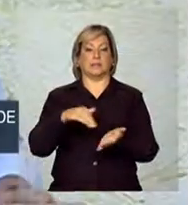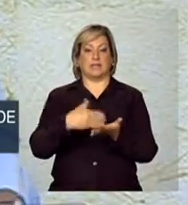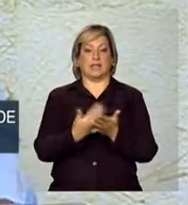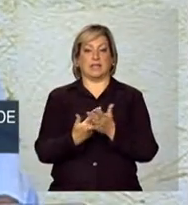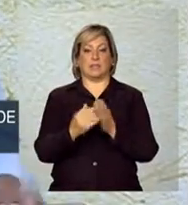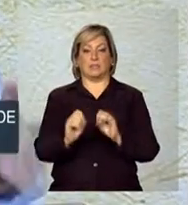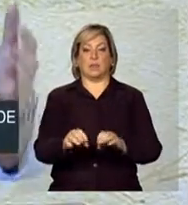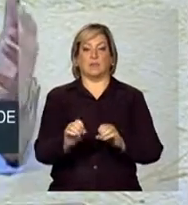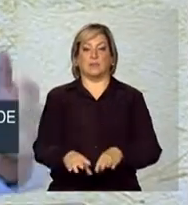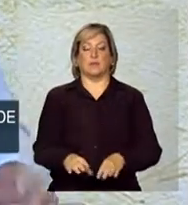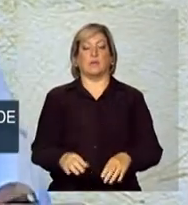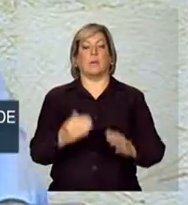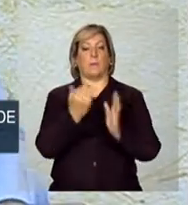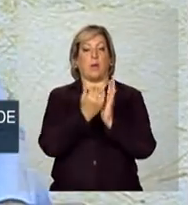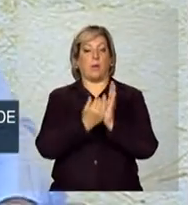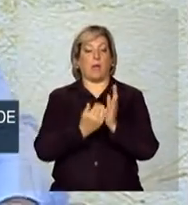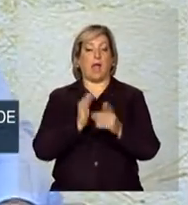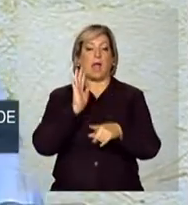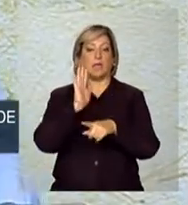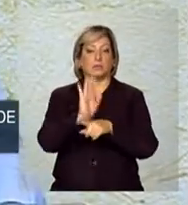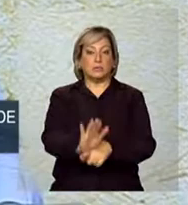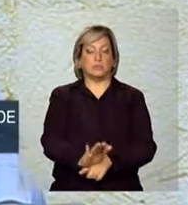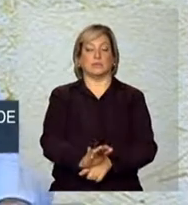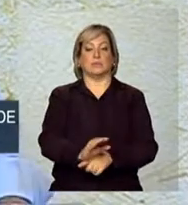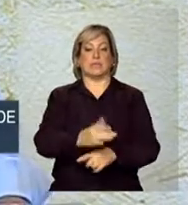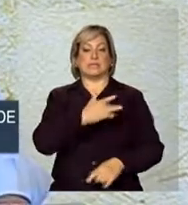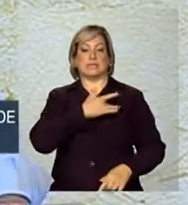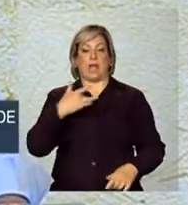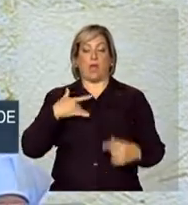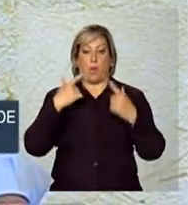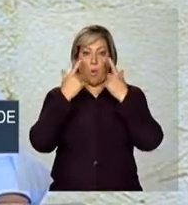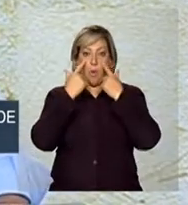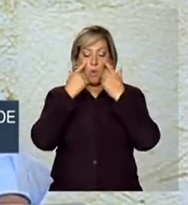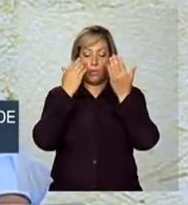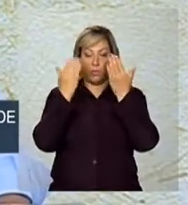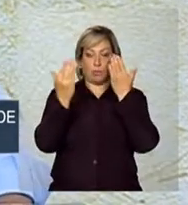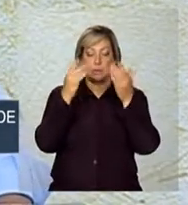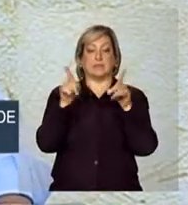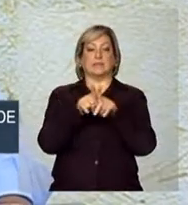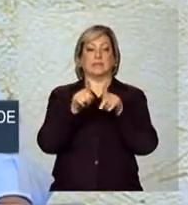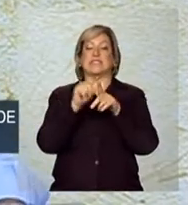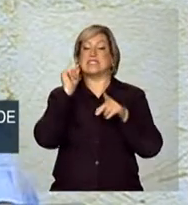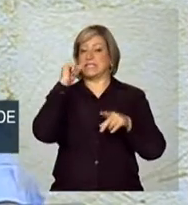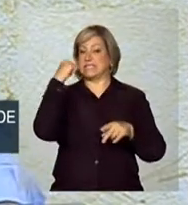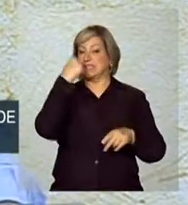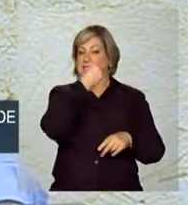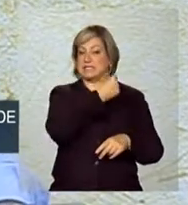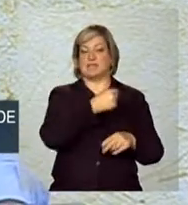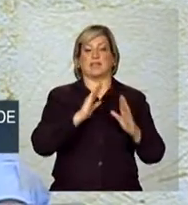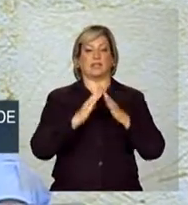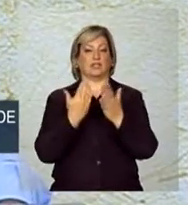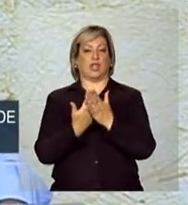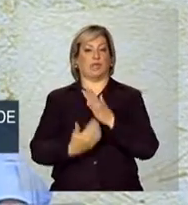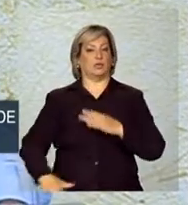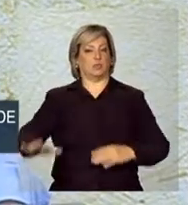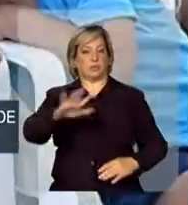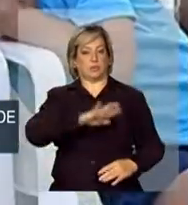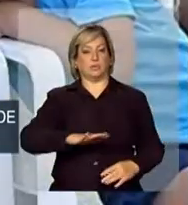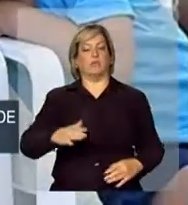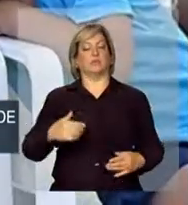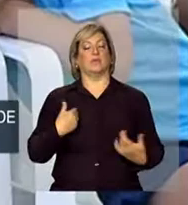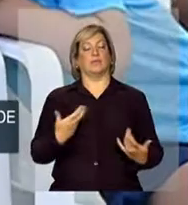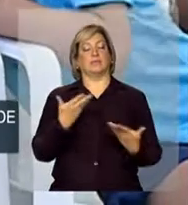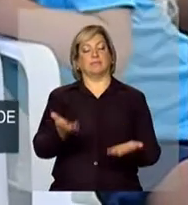que levar a não só assistência oftalmológica mas também assistência odontológica as nossas escolas Então queria aqui